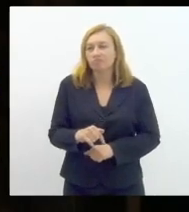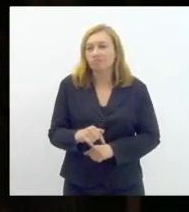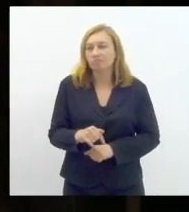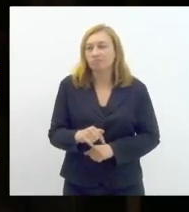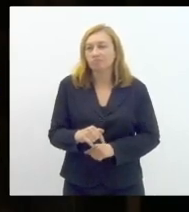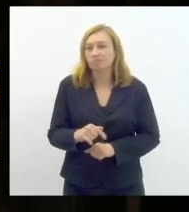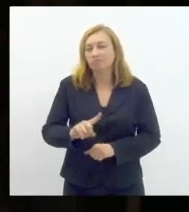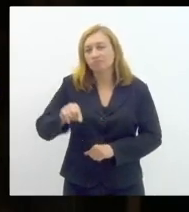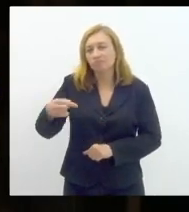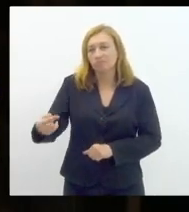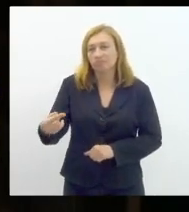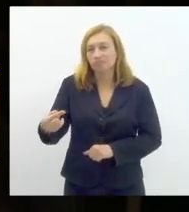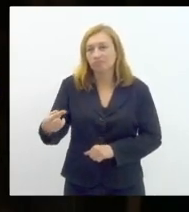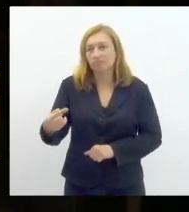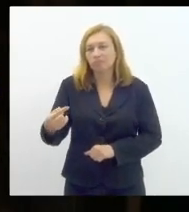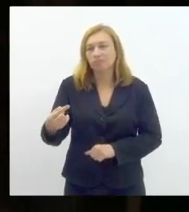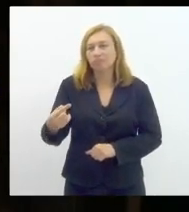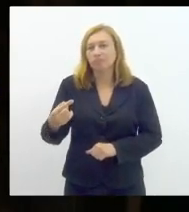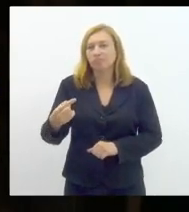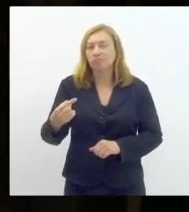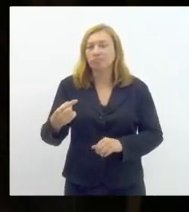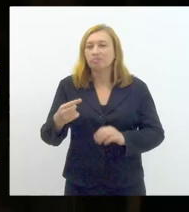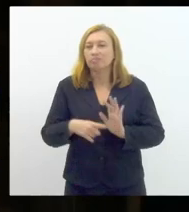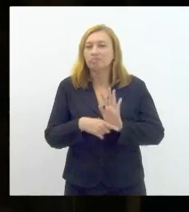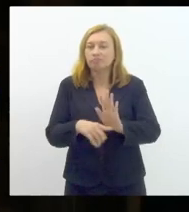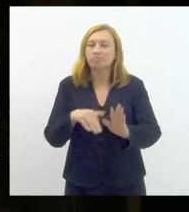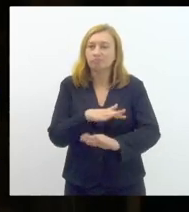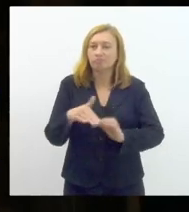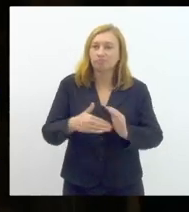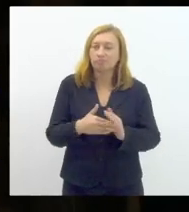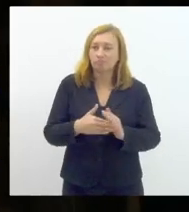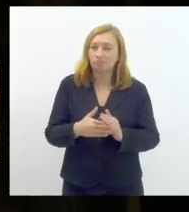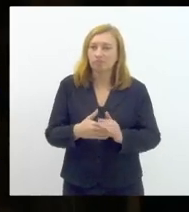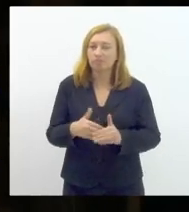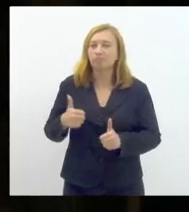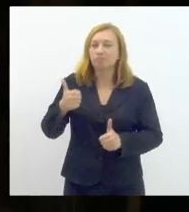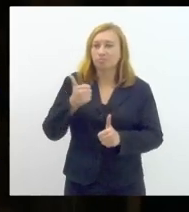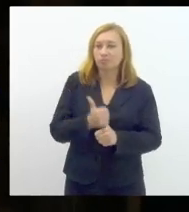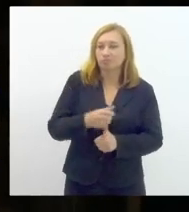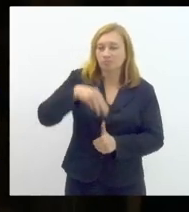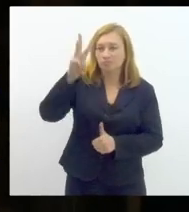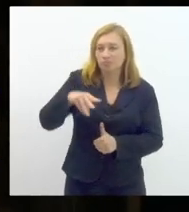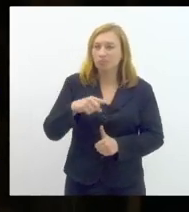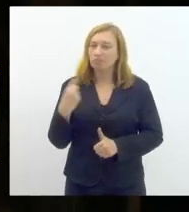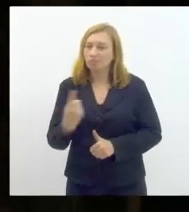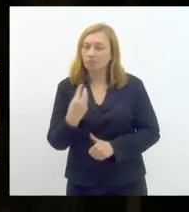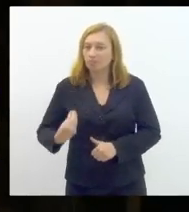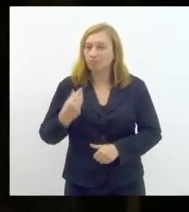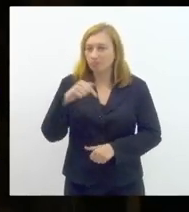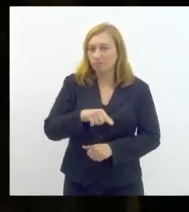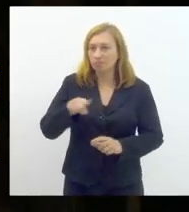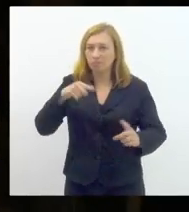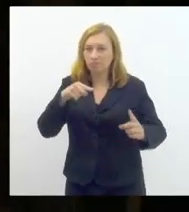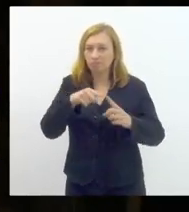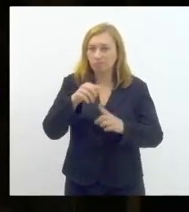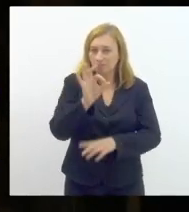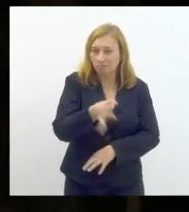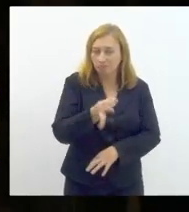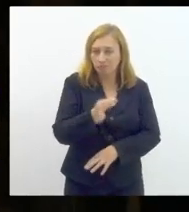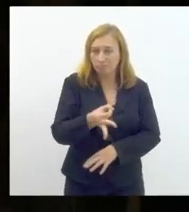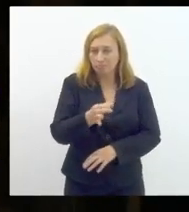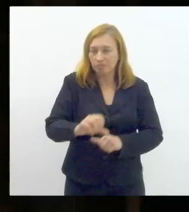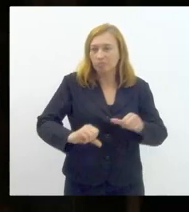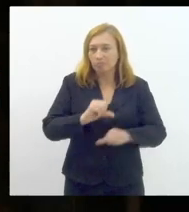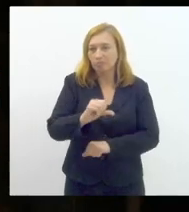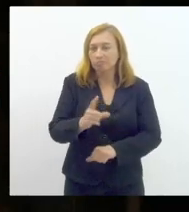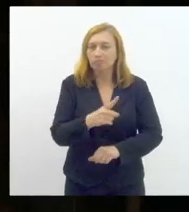mais para frente vai beneficiar todos vocês e quem vir depois. Todos estamos aqui por um objetivo bem claro, que é